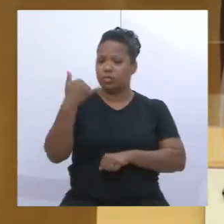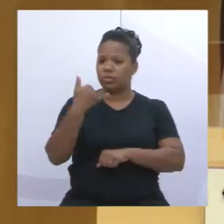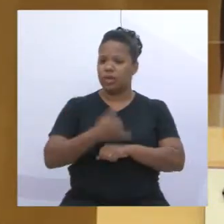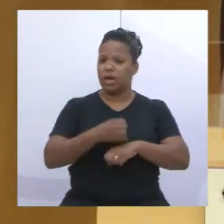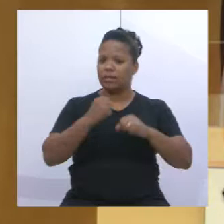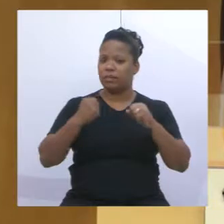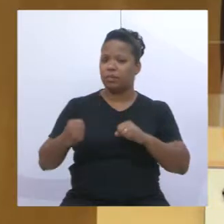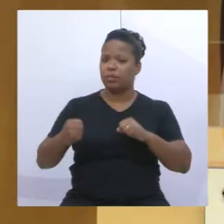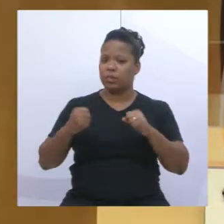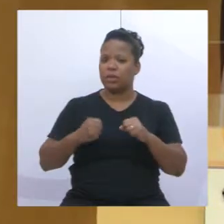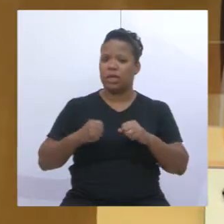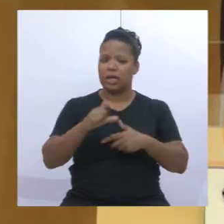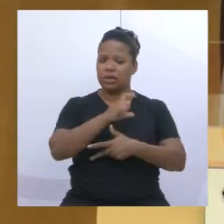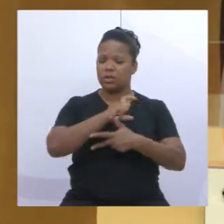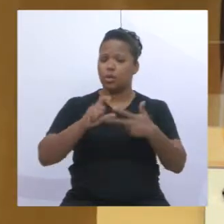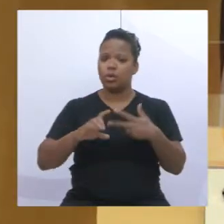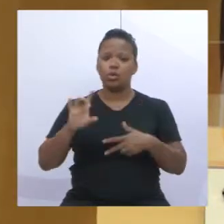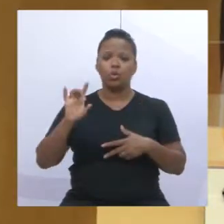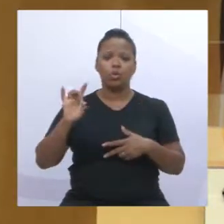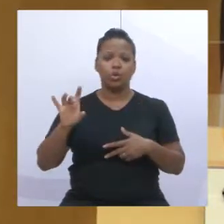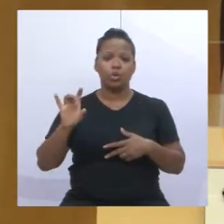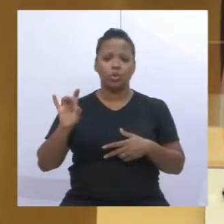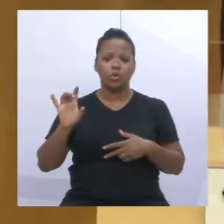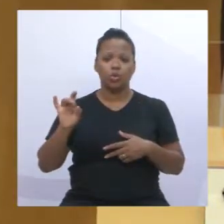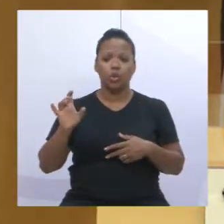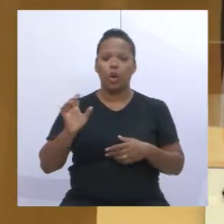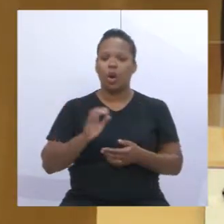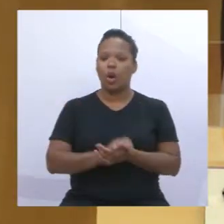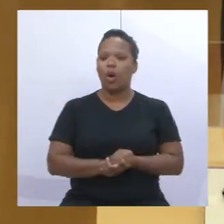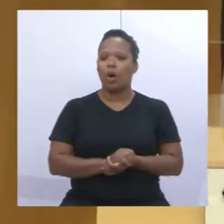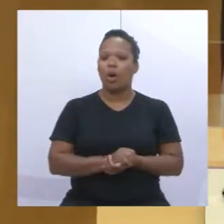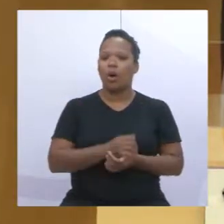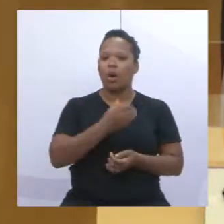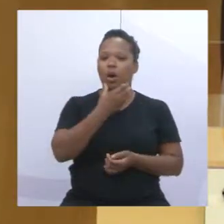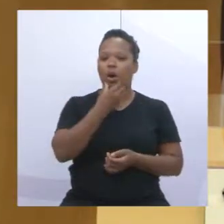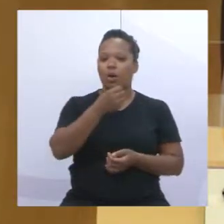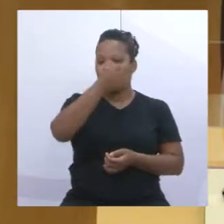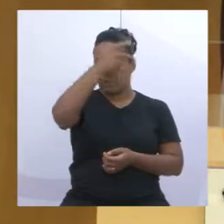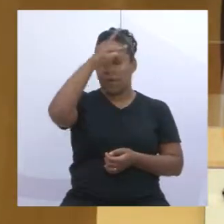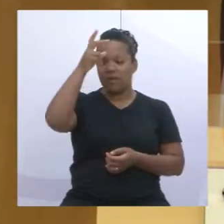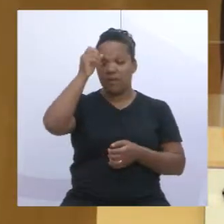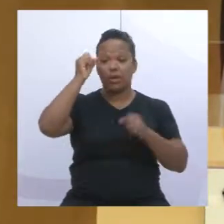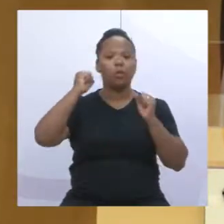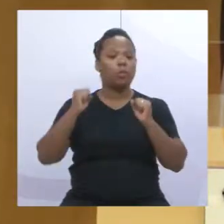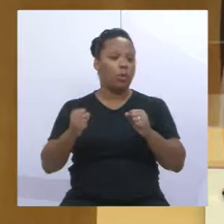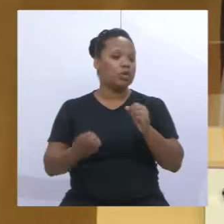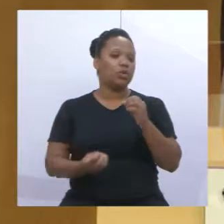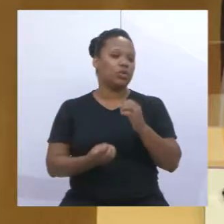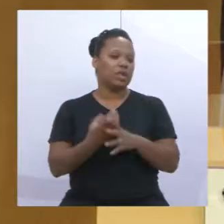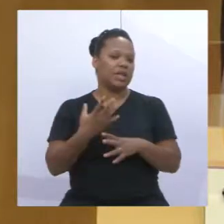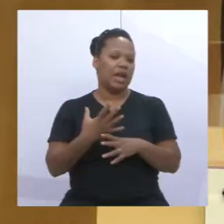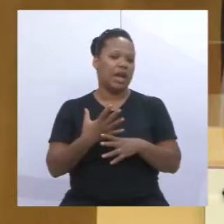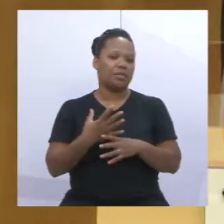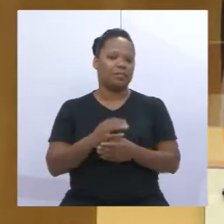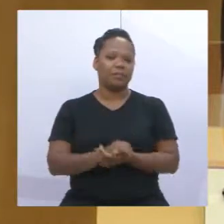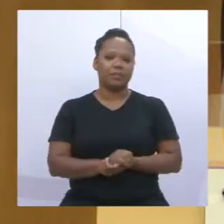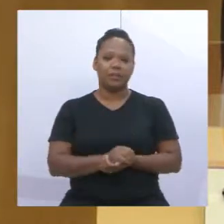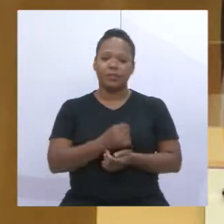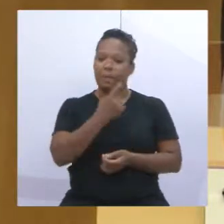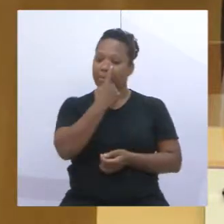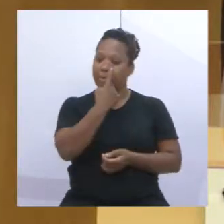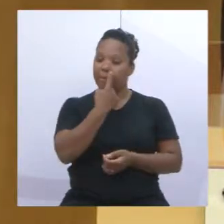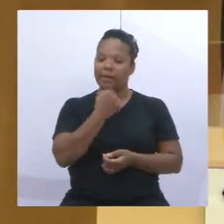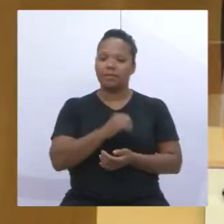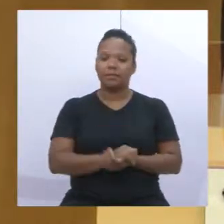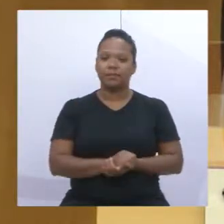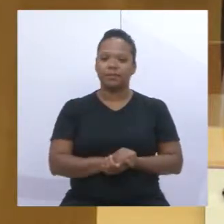só o prefeito poderia propor esse projeto. E mais, o financiamento do